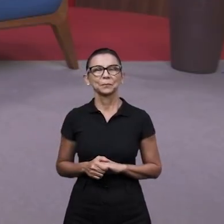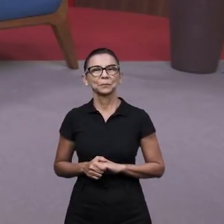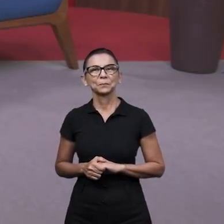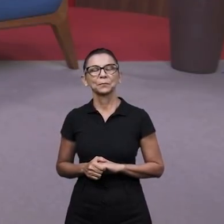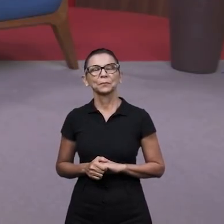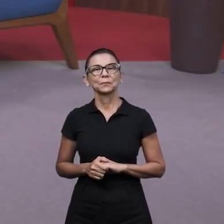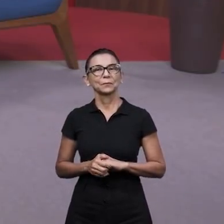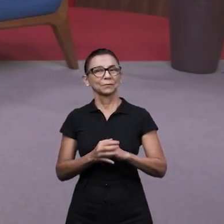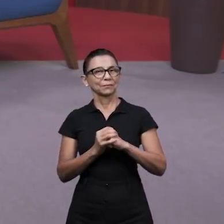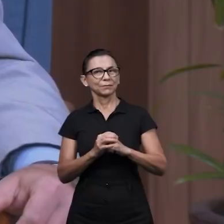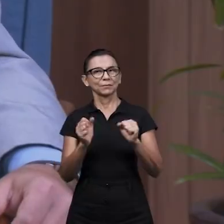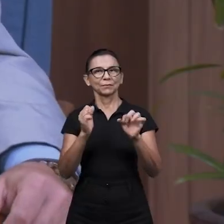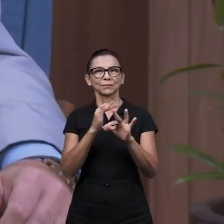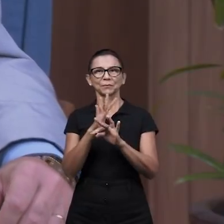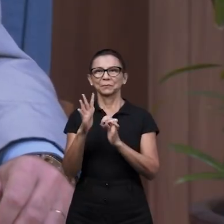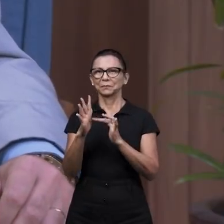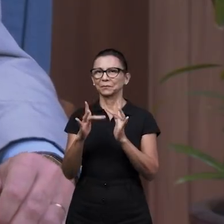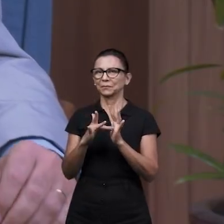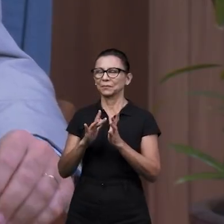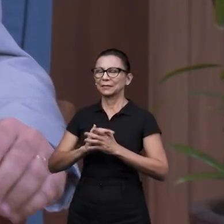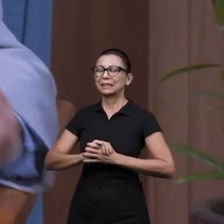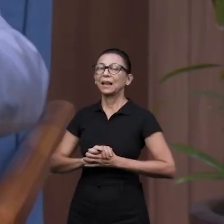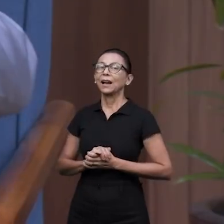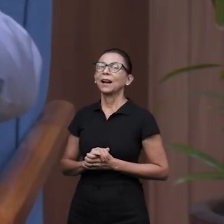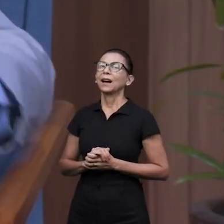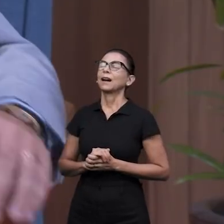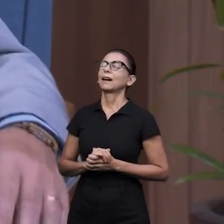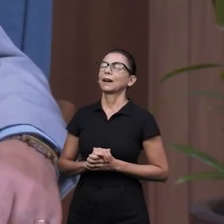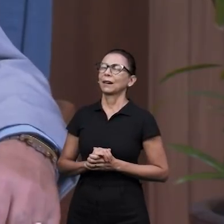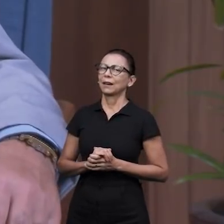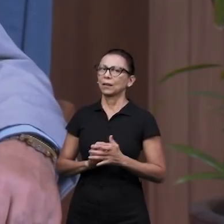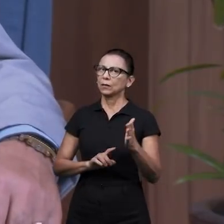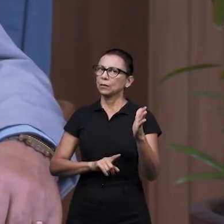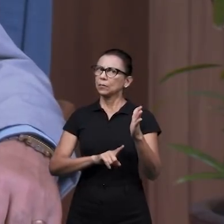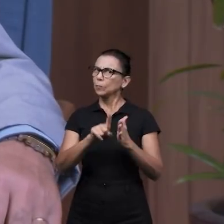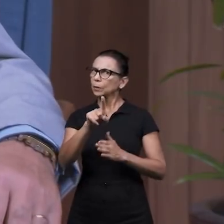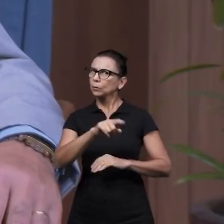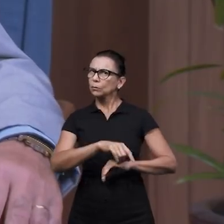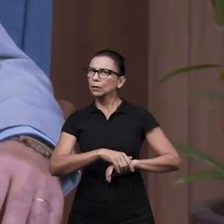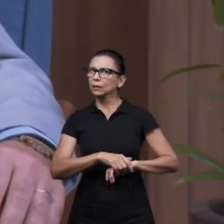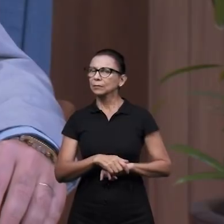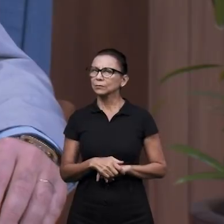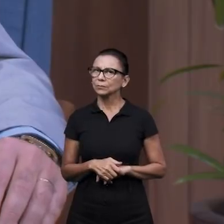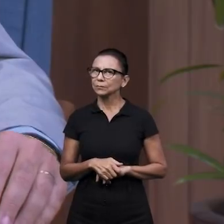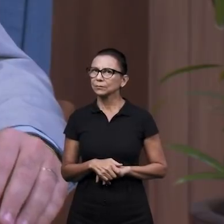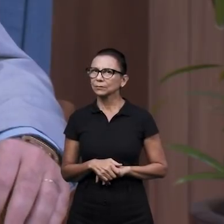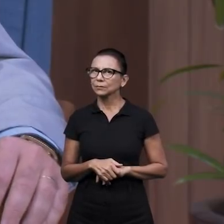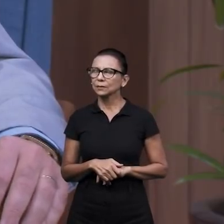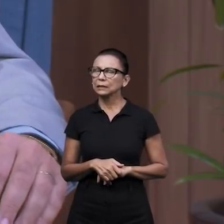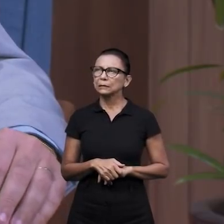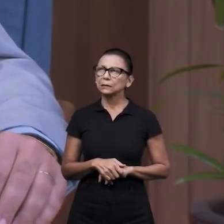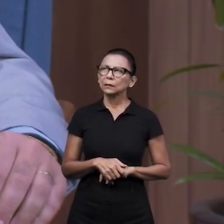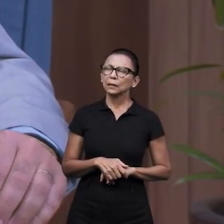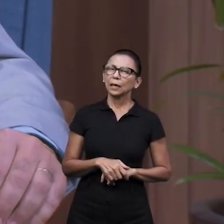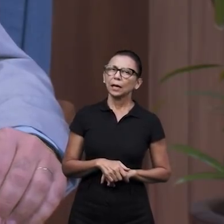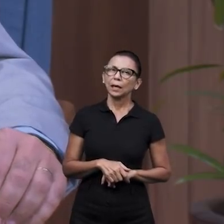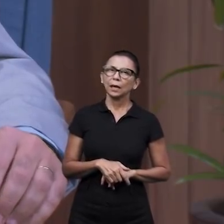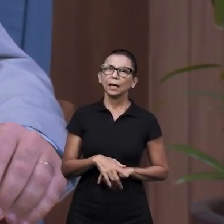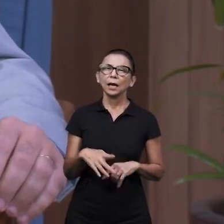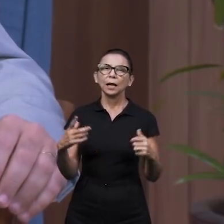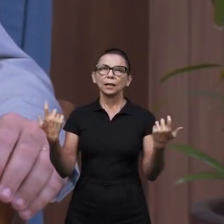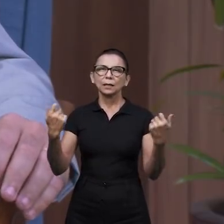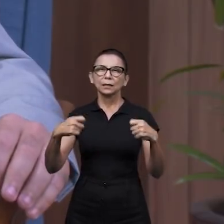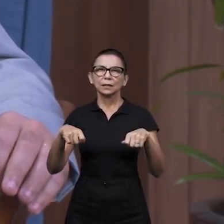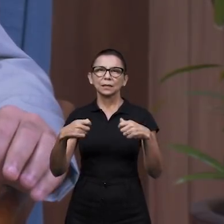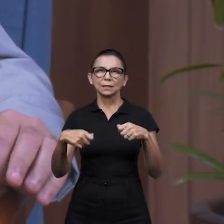a todos. Amém. Glória a Jesus. Eu vou te fazer uma pergunta. É preciso formação profissional